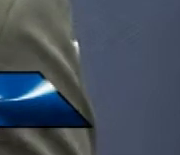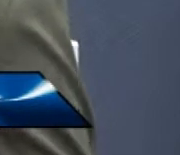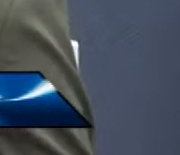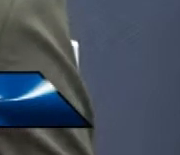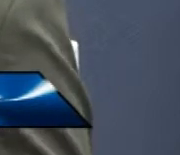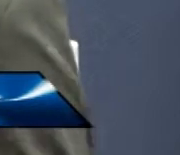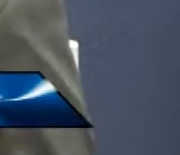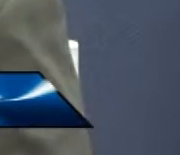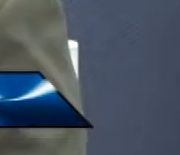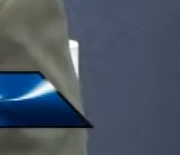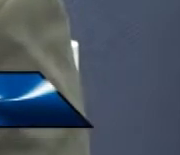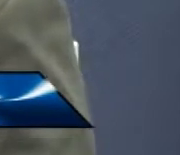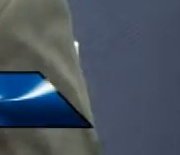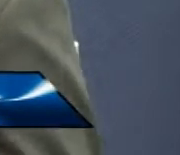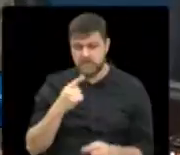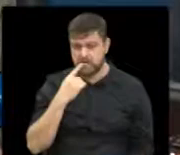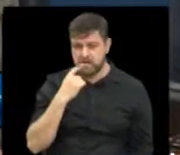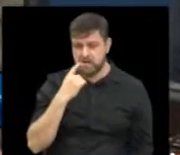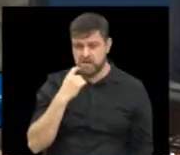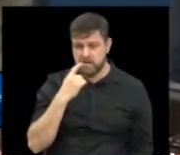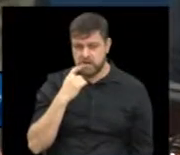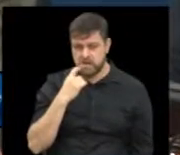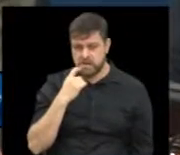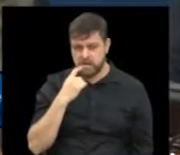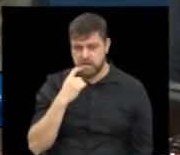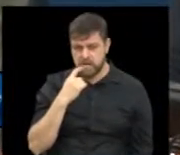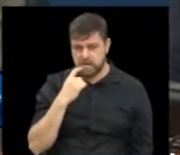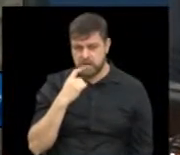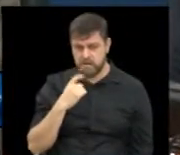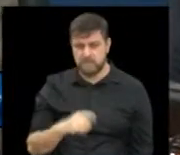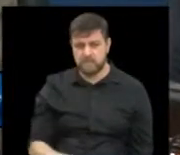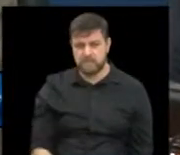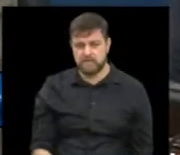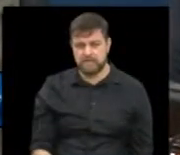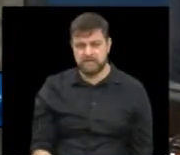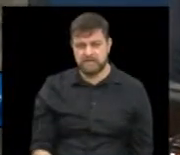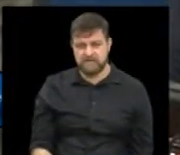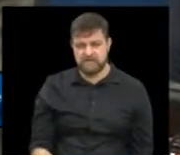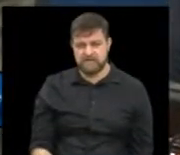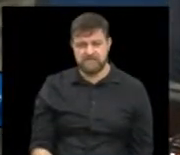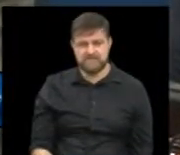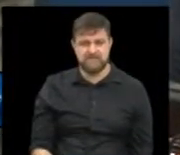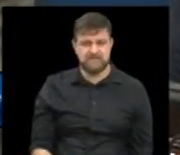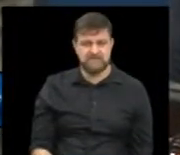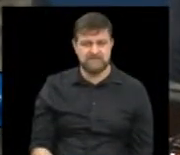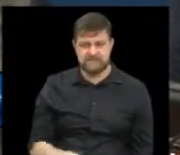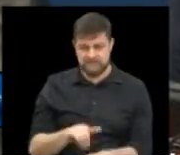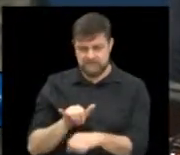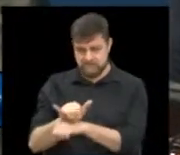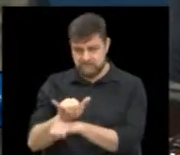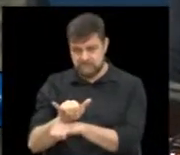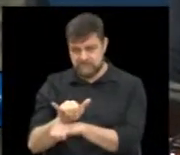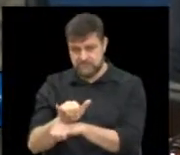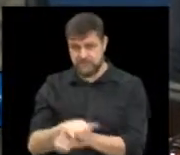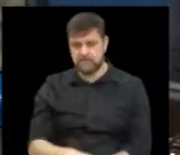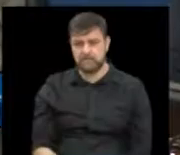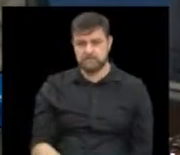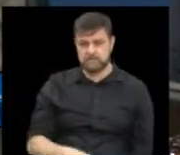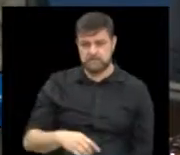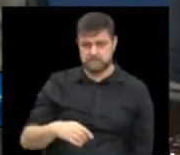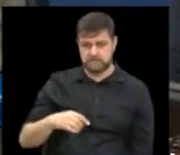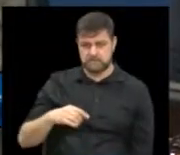comum hoje nas redes sociais. O autor do projeto também citou que os prejuízos, além de morais e criminais, também